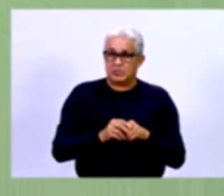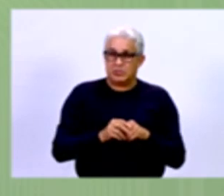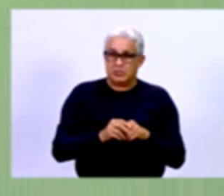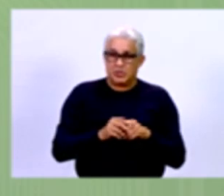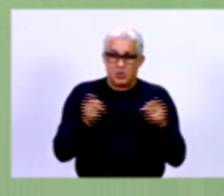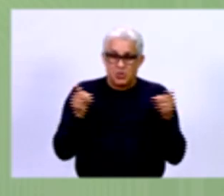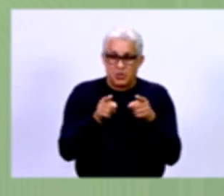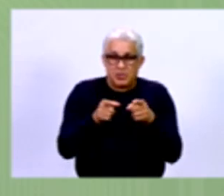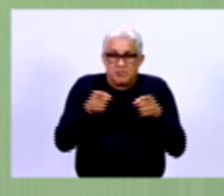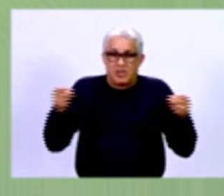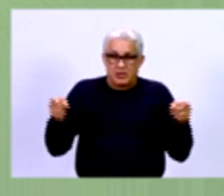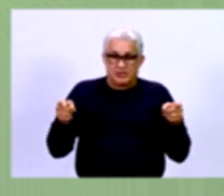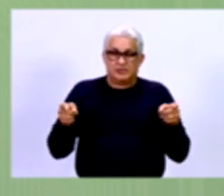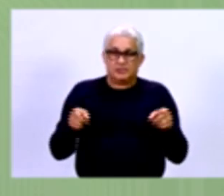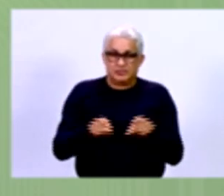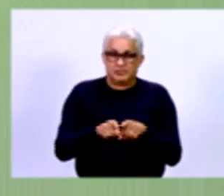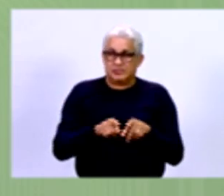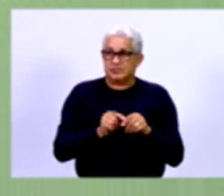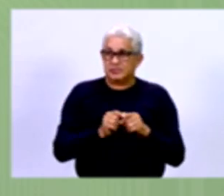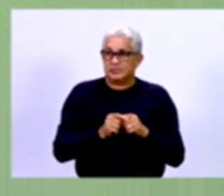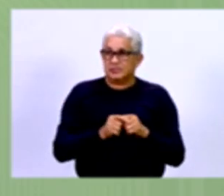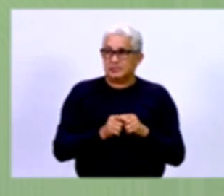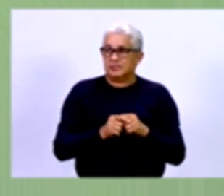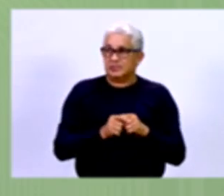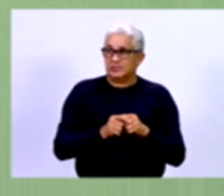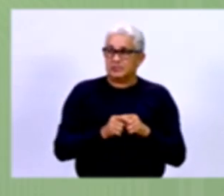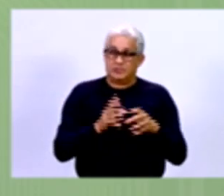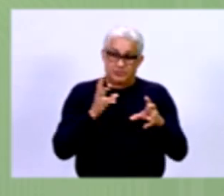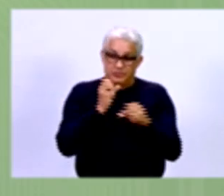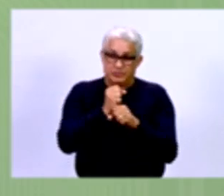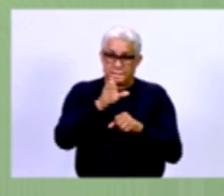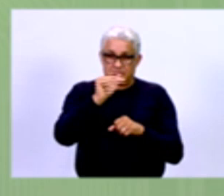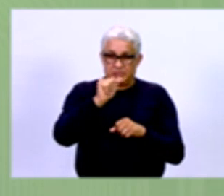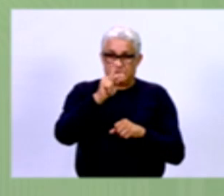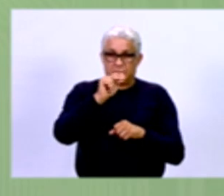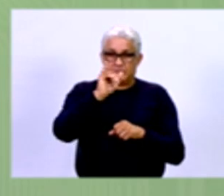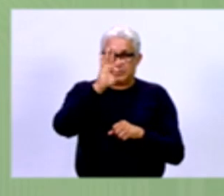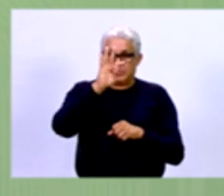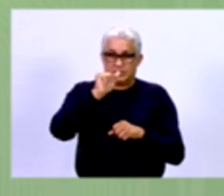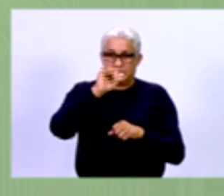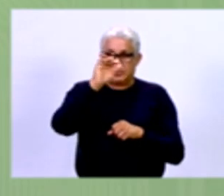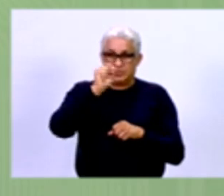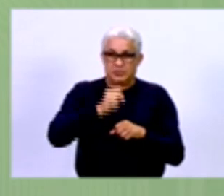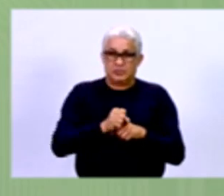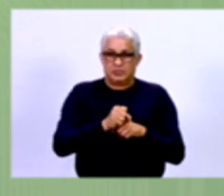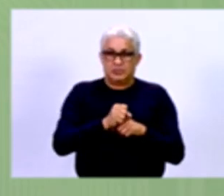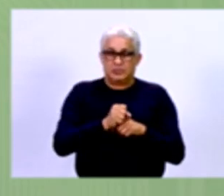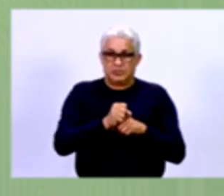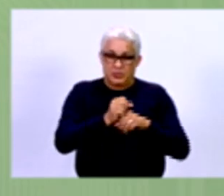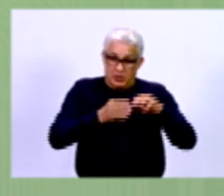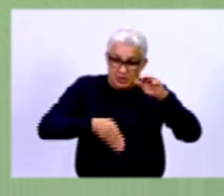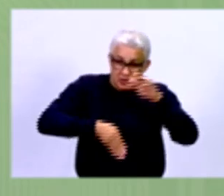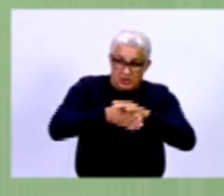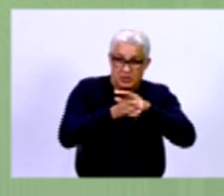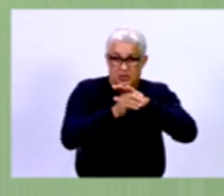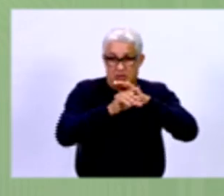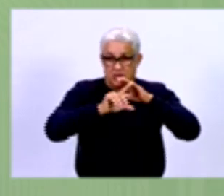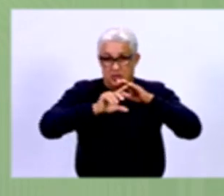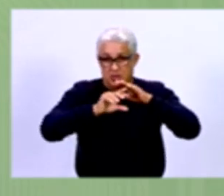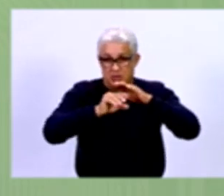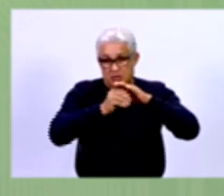prazo. Então, a conta de capitais é uma conta que registra entradas e saídas de